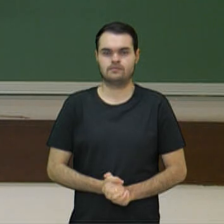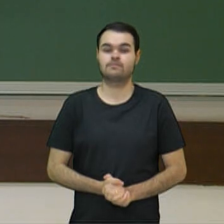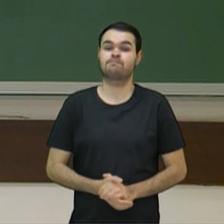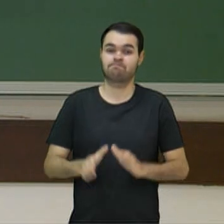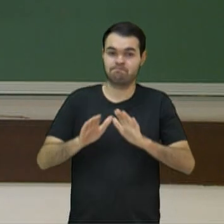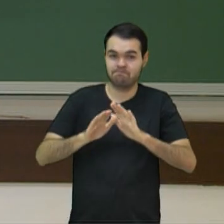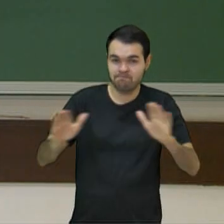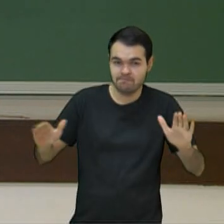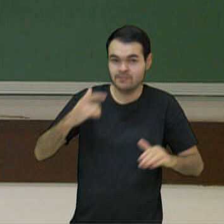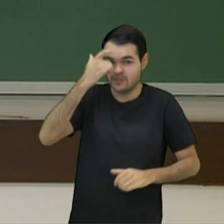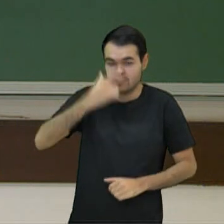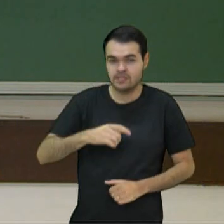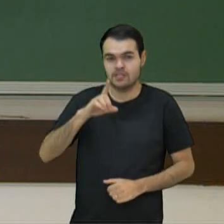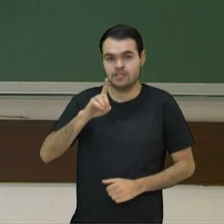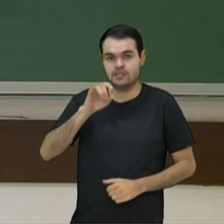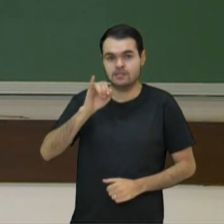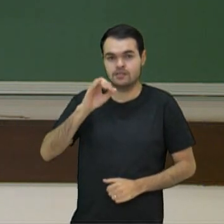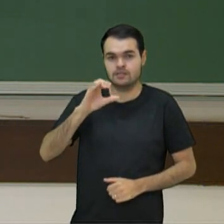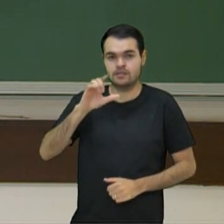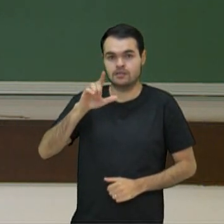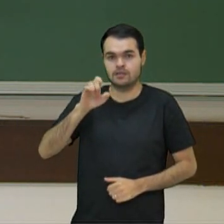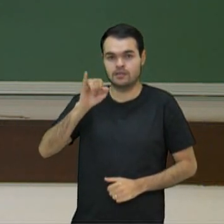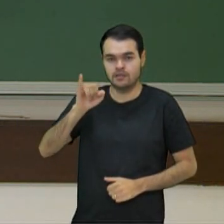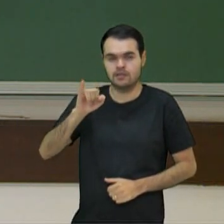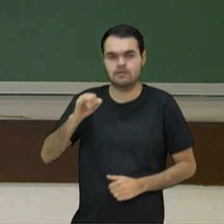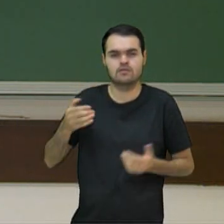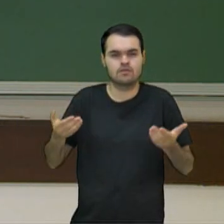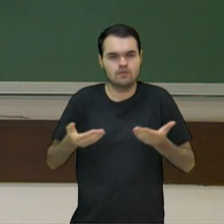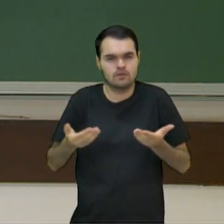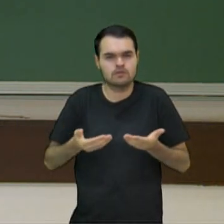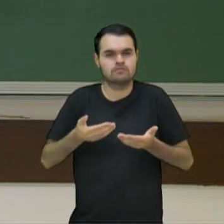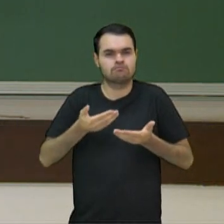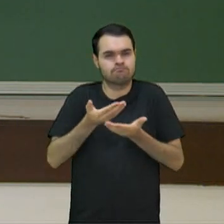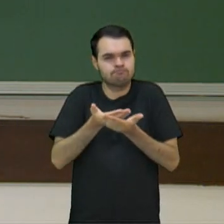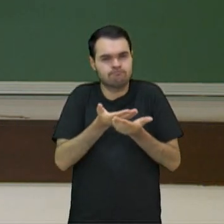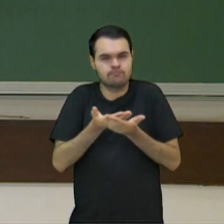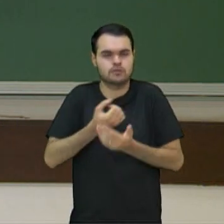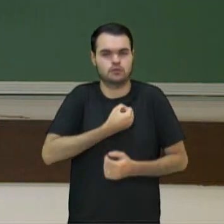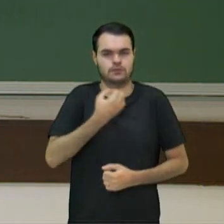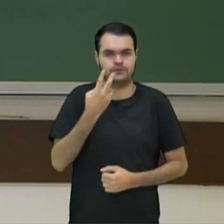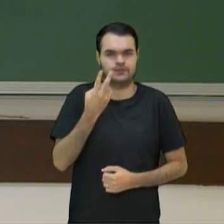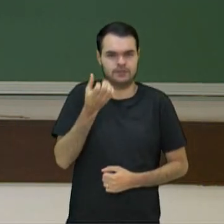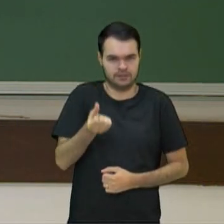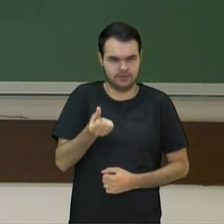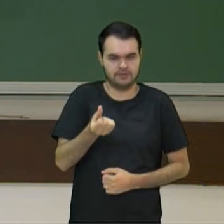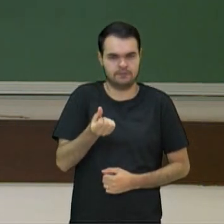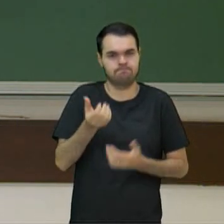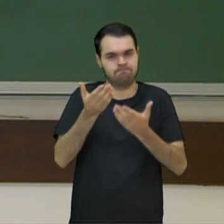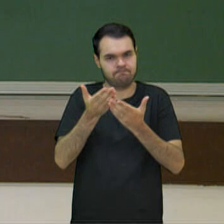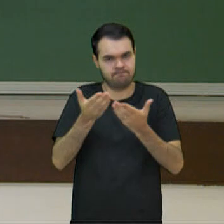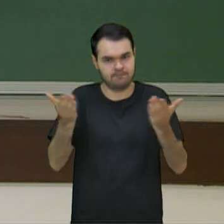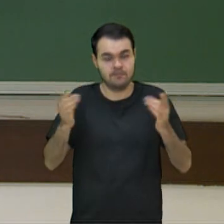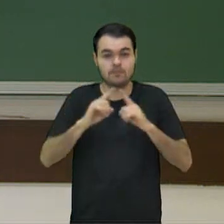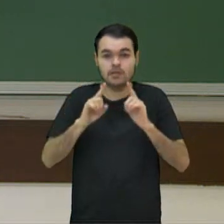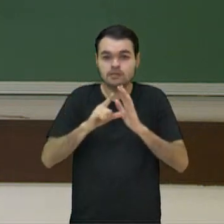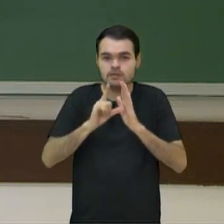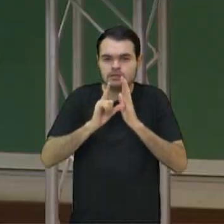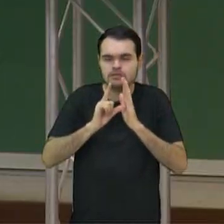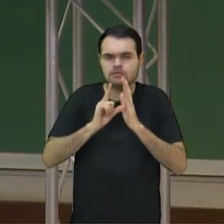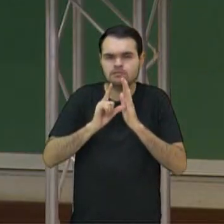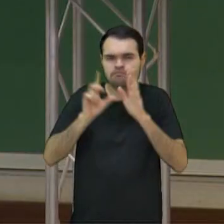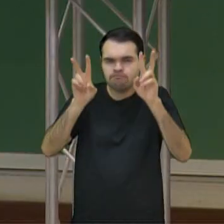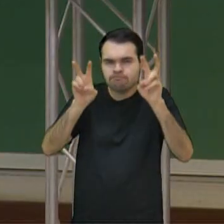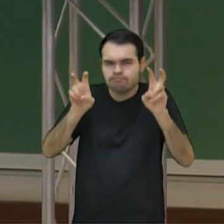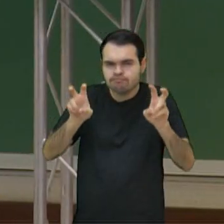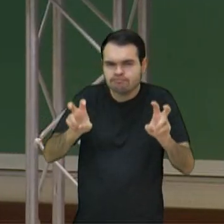Olá pessoal, meu nome é Diclei Henrique, estamos aqui hoje para trabalhar na aula de número 26 com vocês, porém antes de nós entrarmos